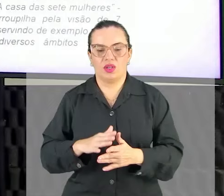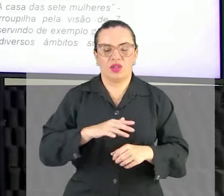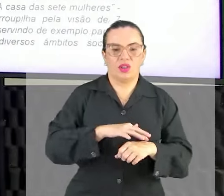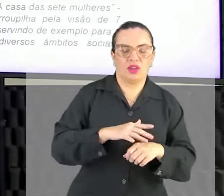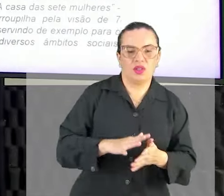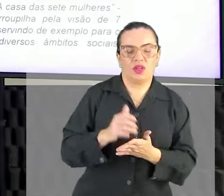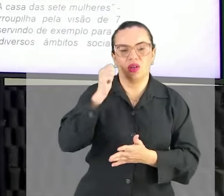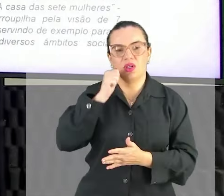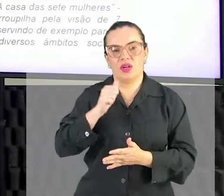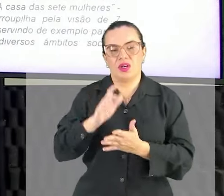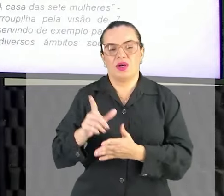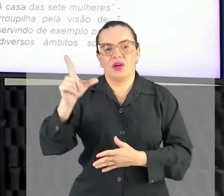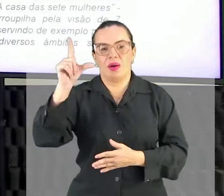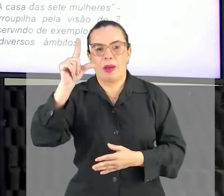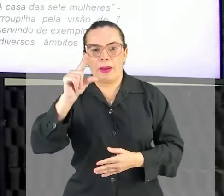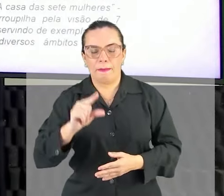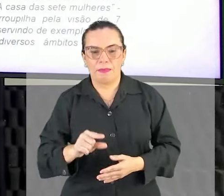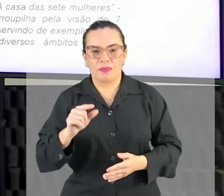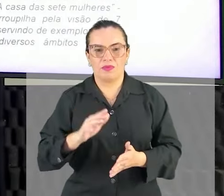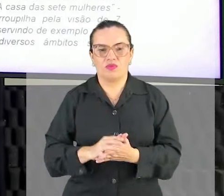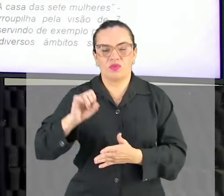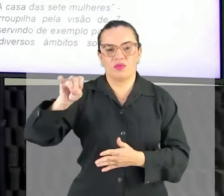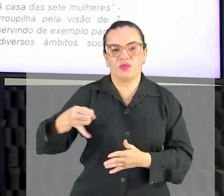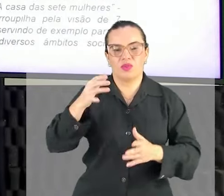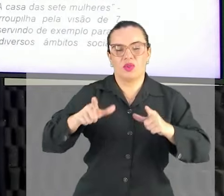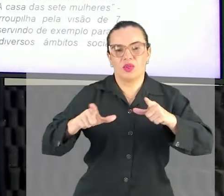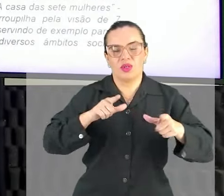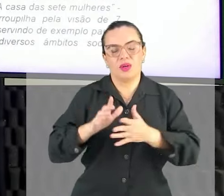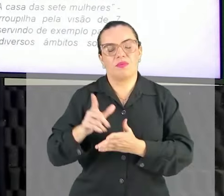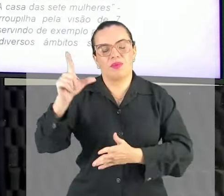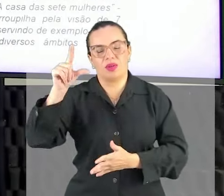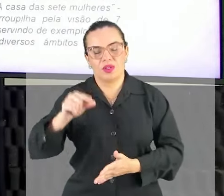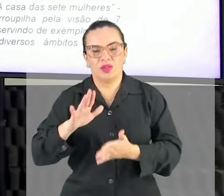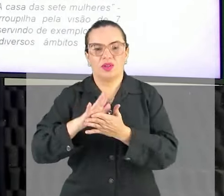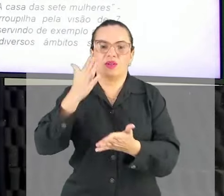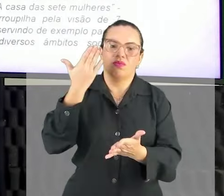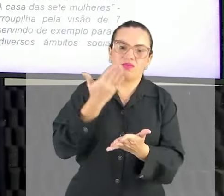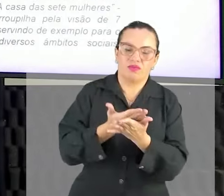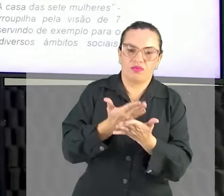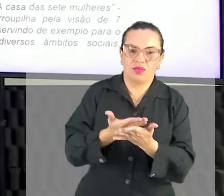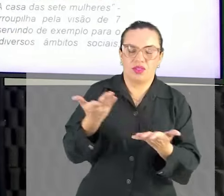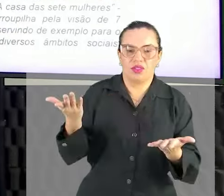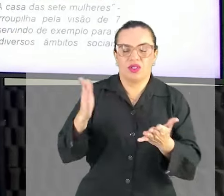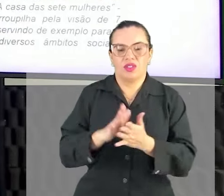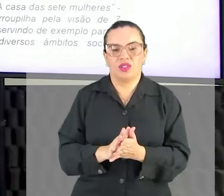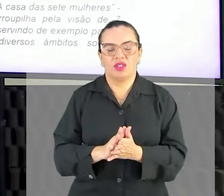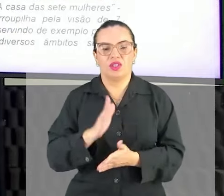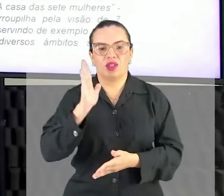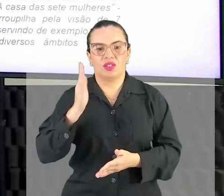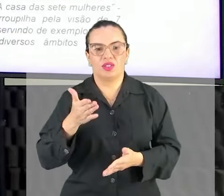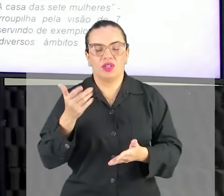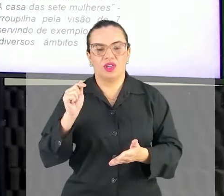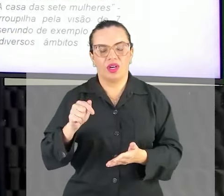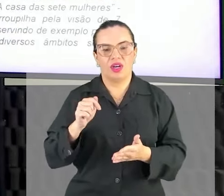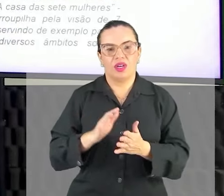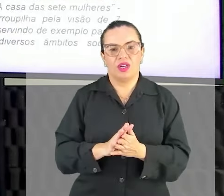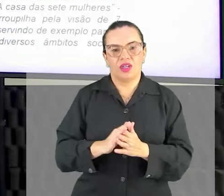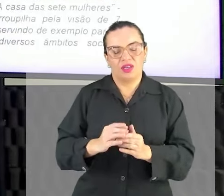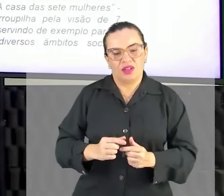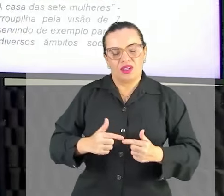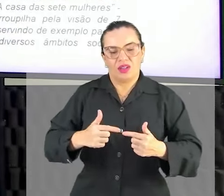menos oportunidades de trabalho, menos oportunidade de estudos, né? Porque já que elas se dedicam tanto às tarefas